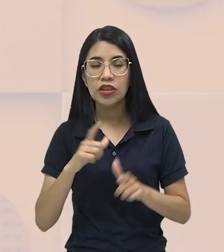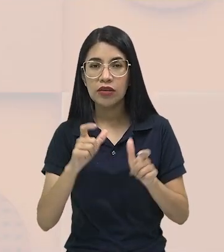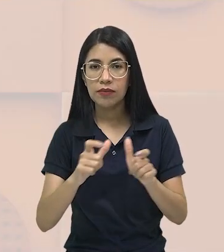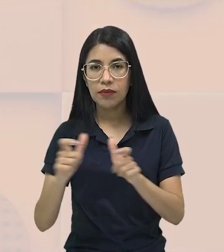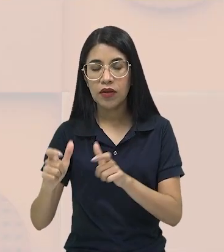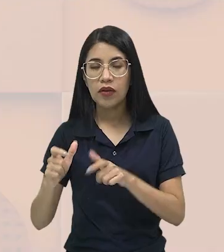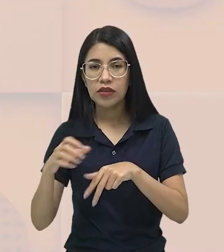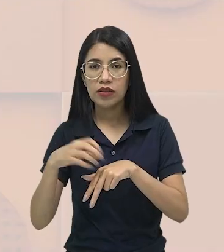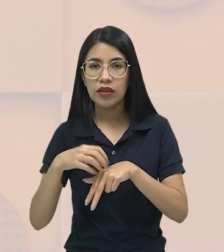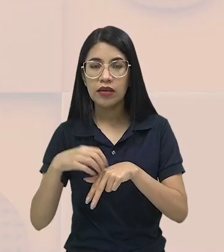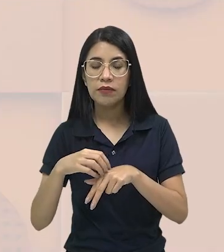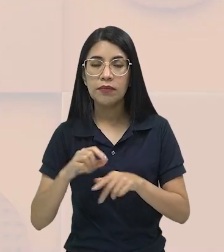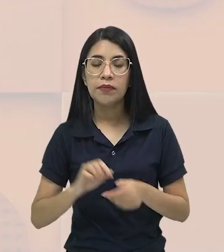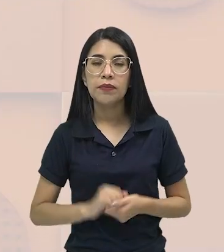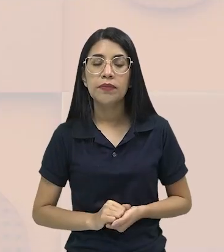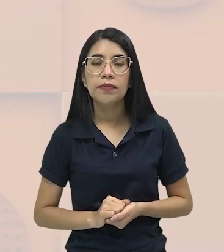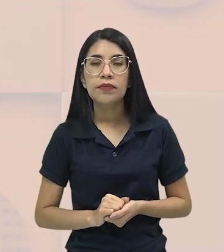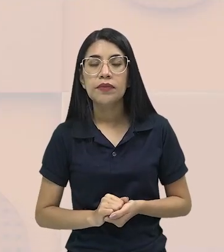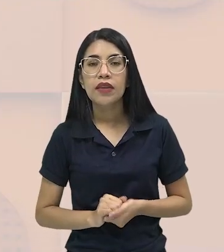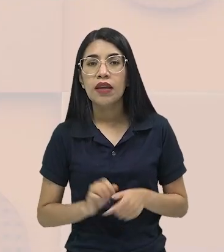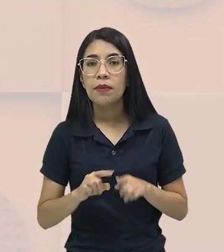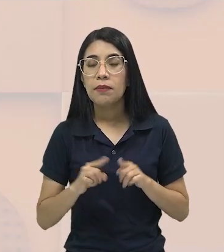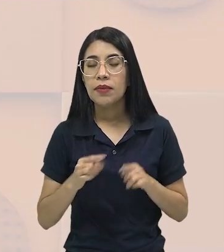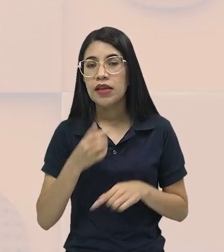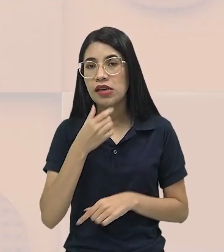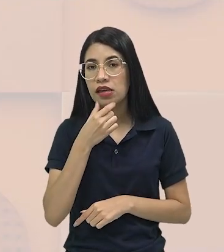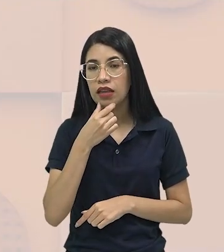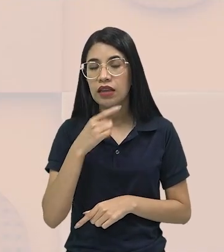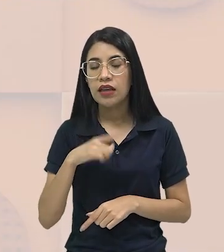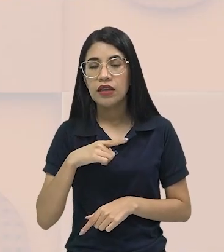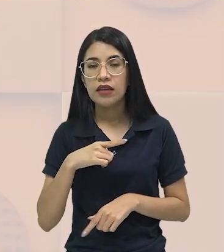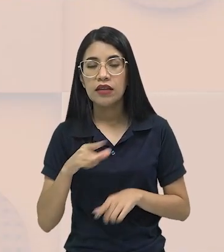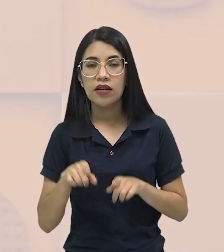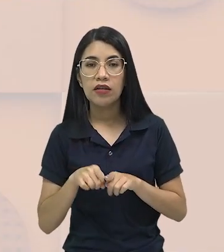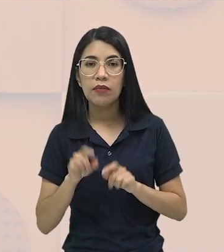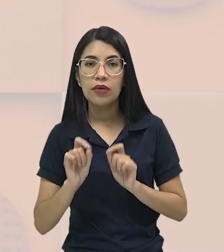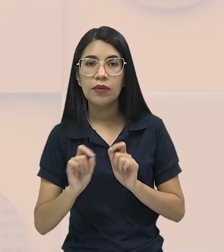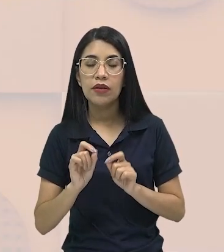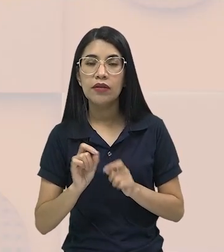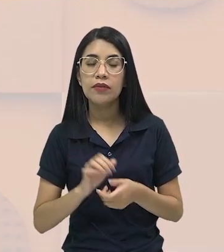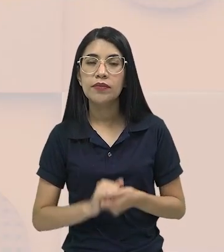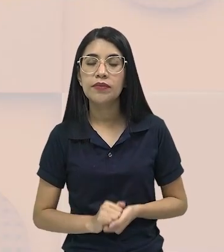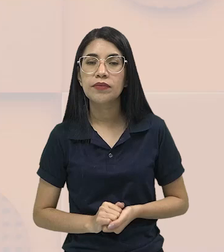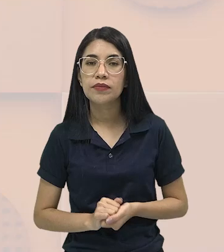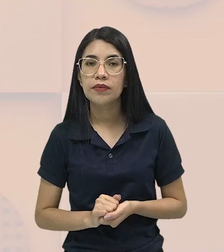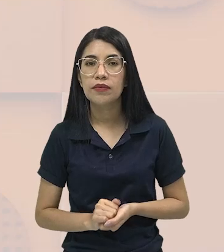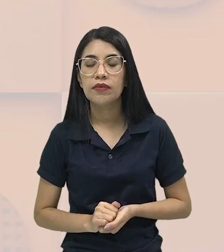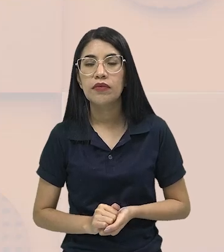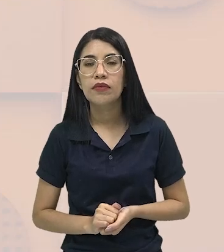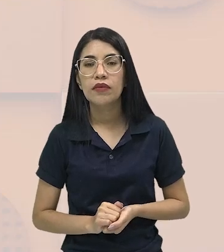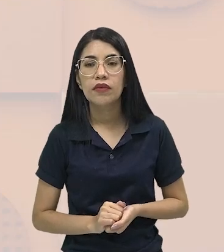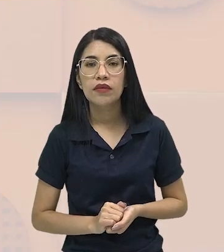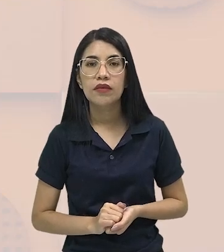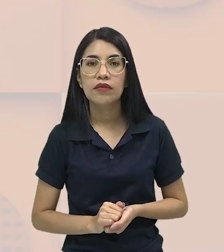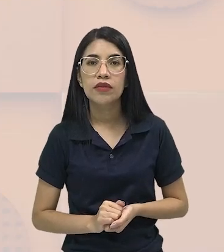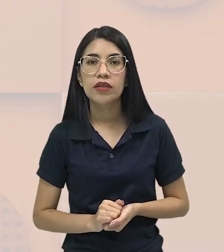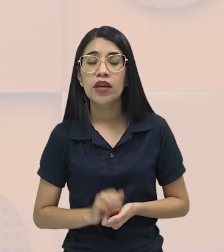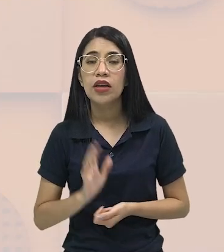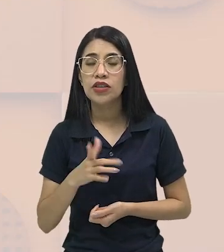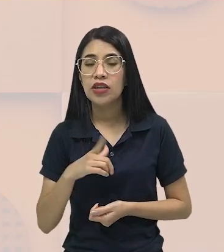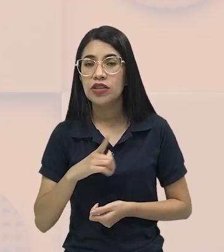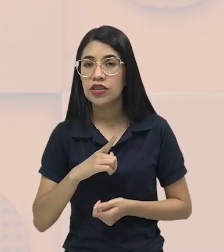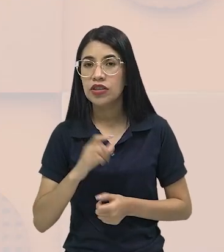ali monárquicas, tirando a Inglaterra, tá? Mas a Inglaterra ela vai ter essa outra questão, que é o fato de já